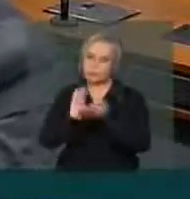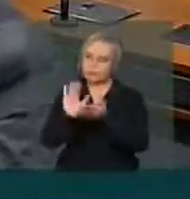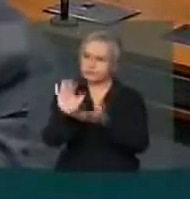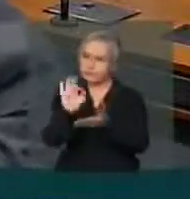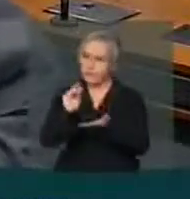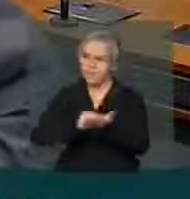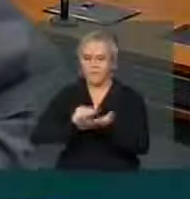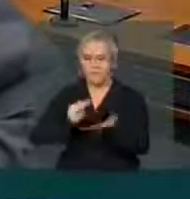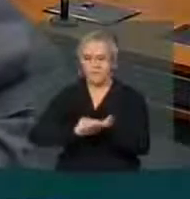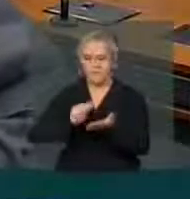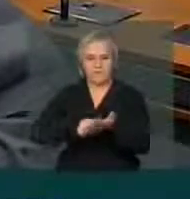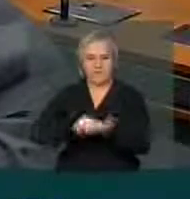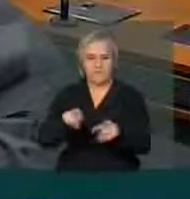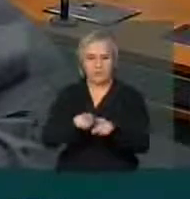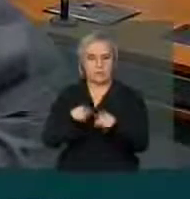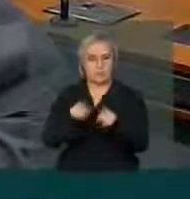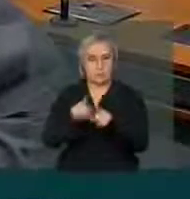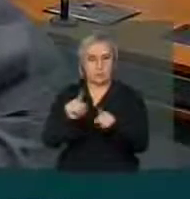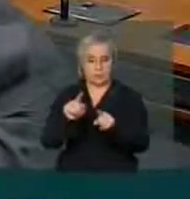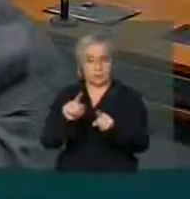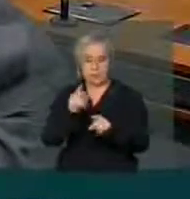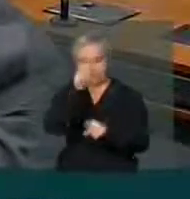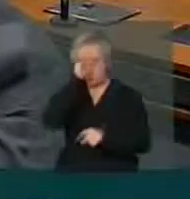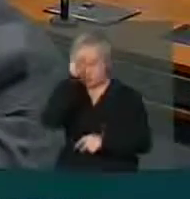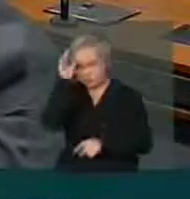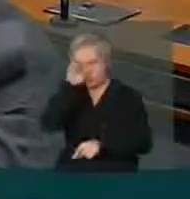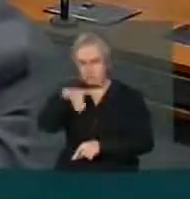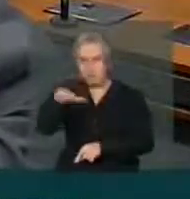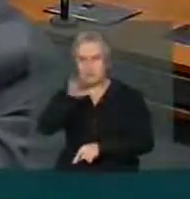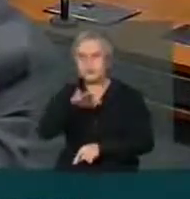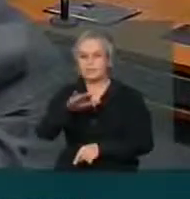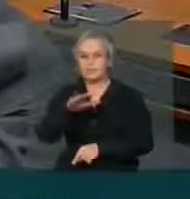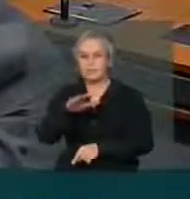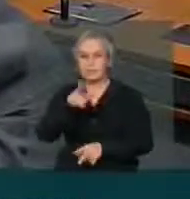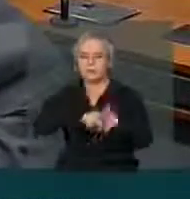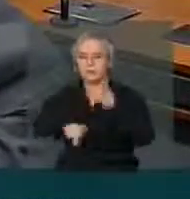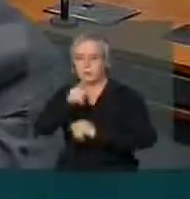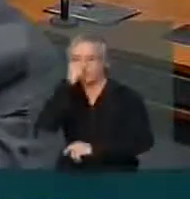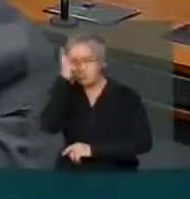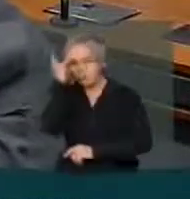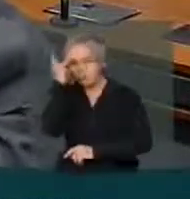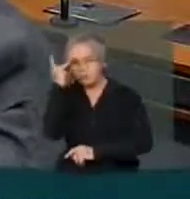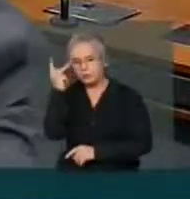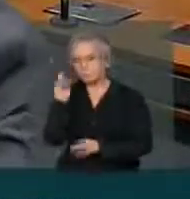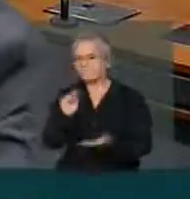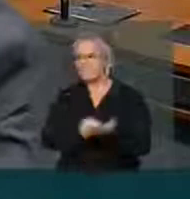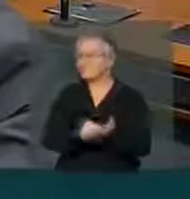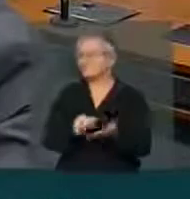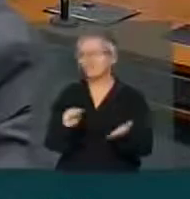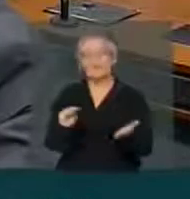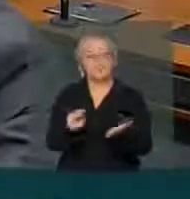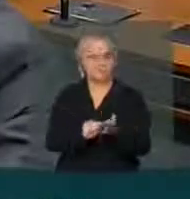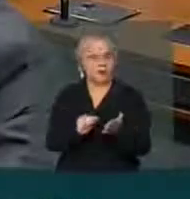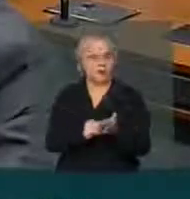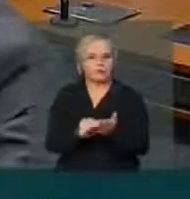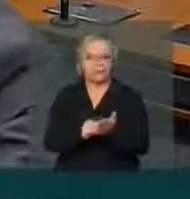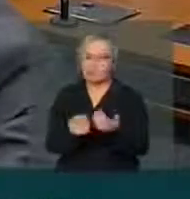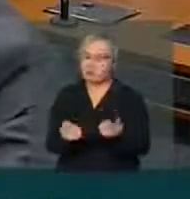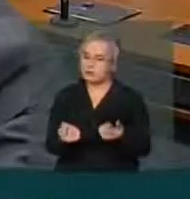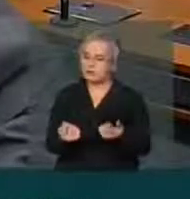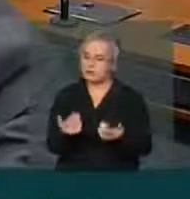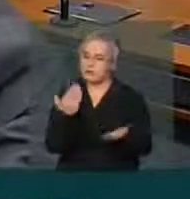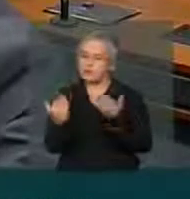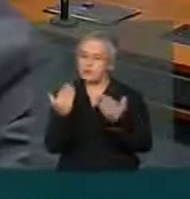que se refere ao nosso cliente, ao nosso consumidor, efetivamente ele ainda tem muitas carências que se refere a custo